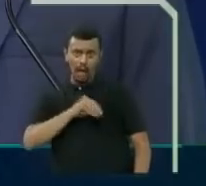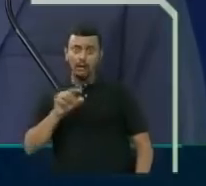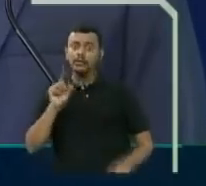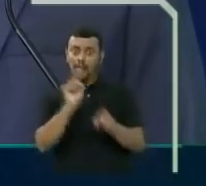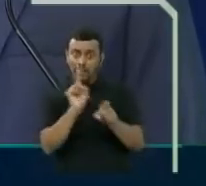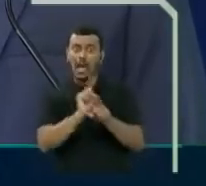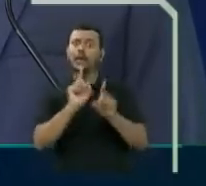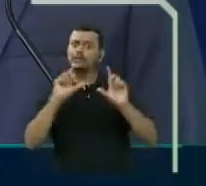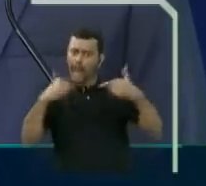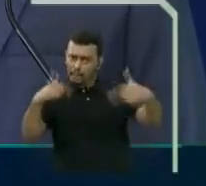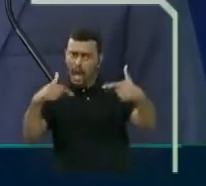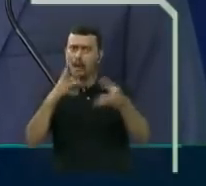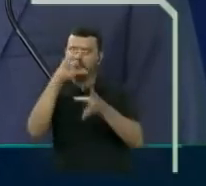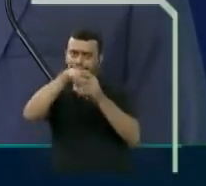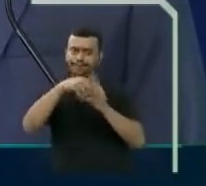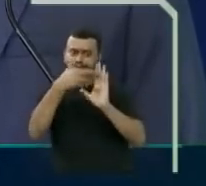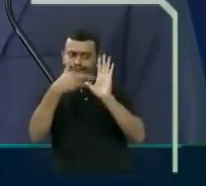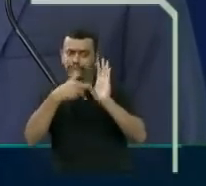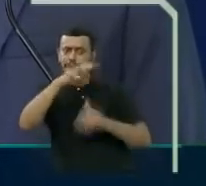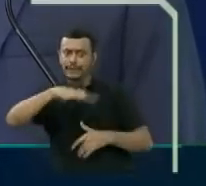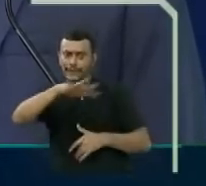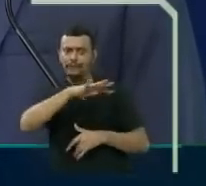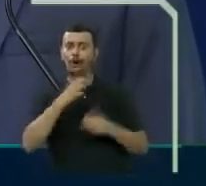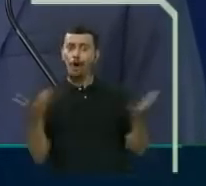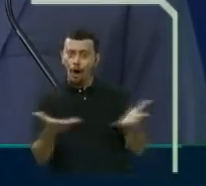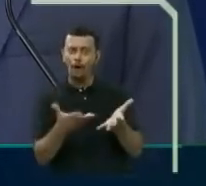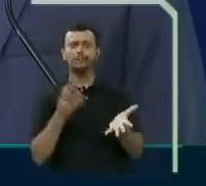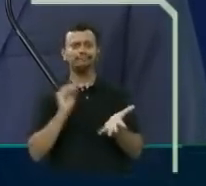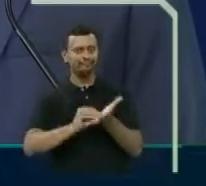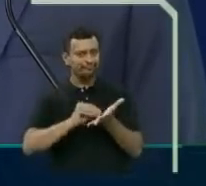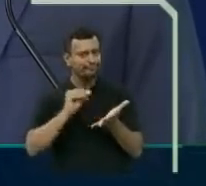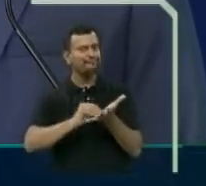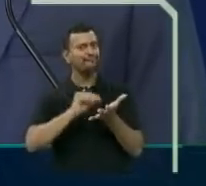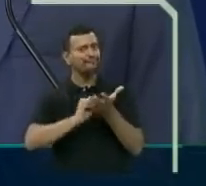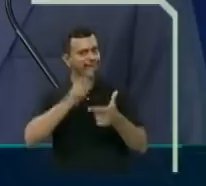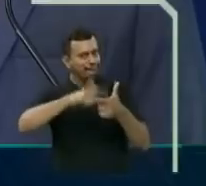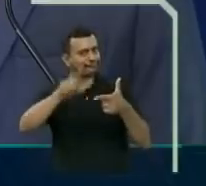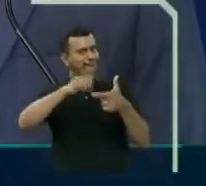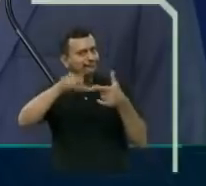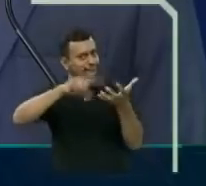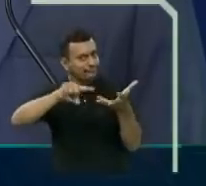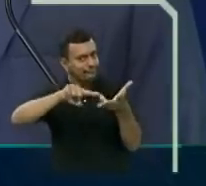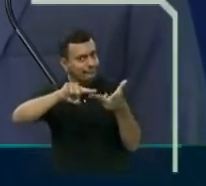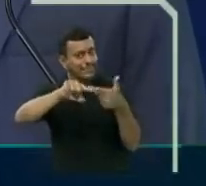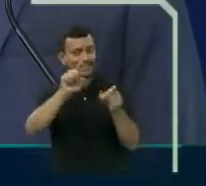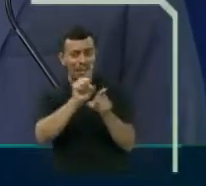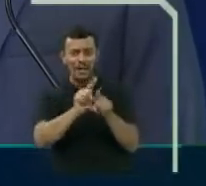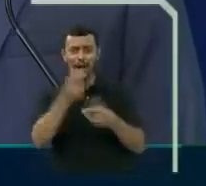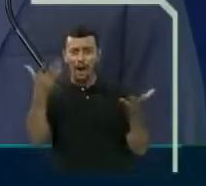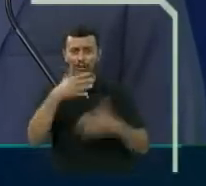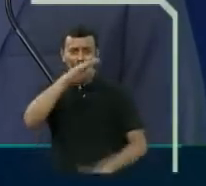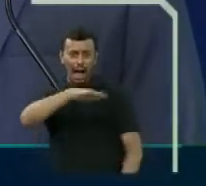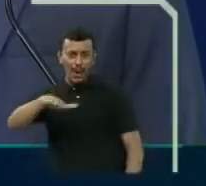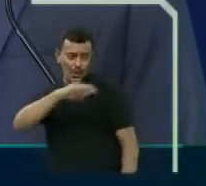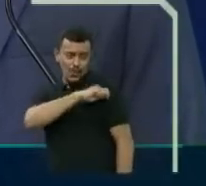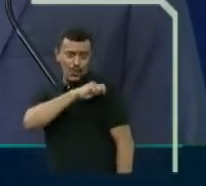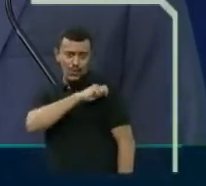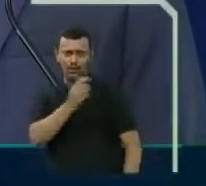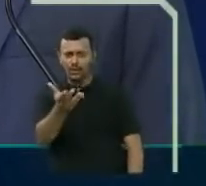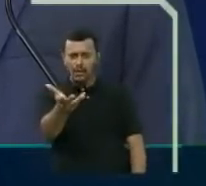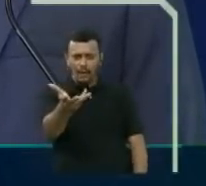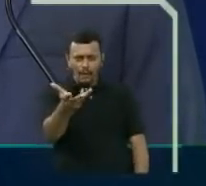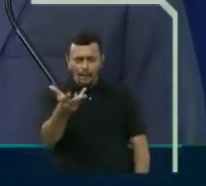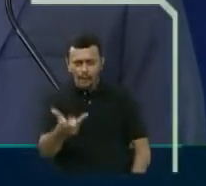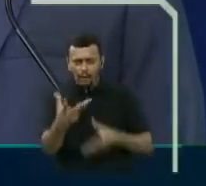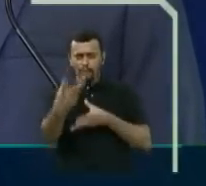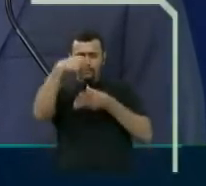trabalho. Aliás, é o que tem faltado muito. Temos também que atrair o aluno para dentro do equipamento escolar. O aluno precisa